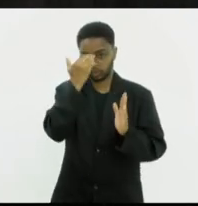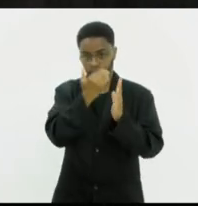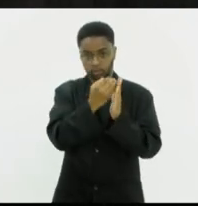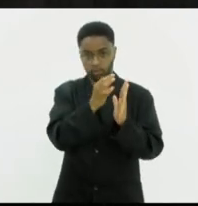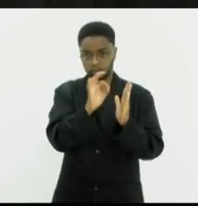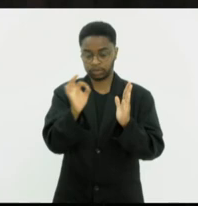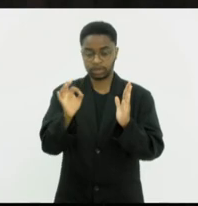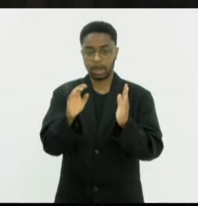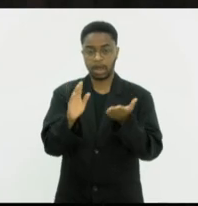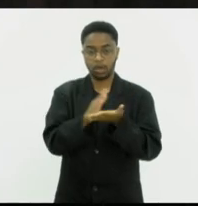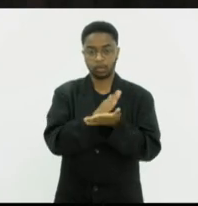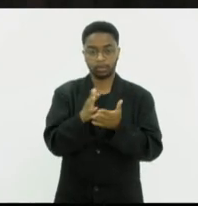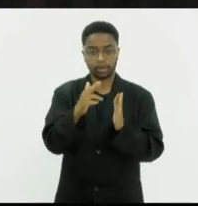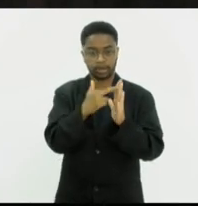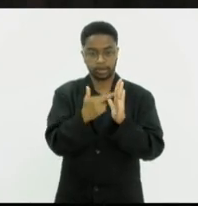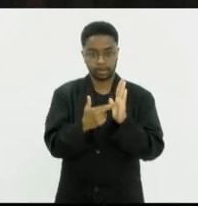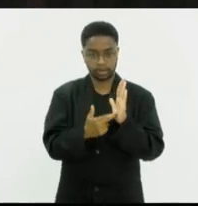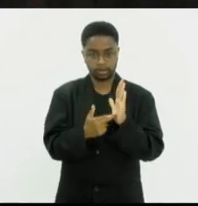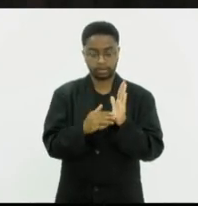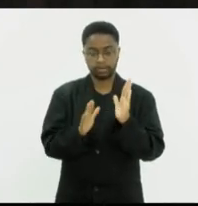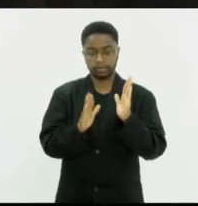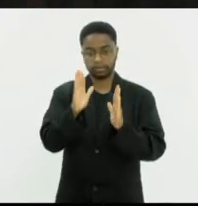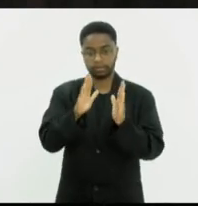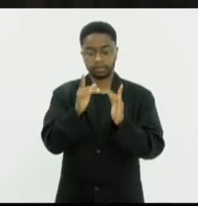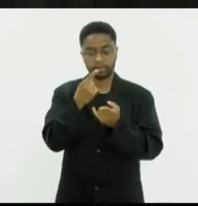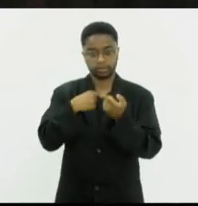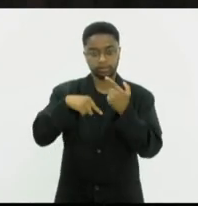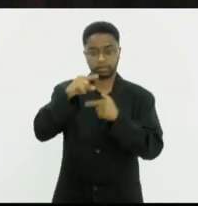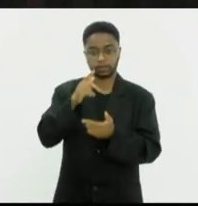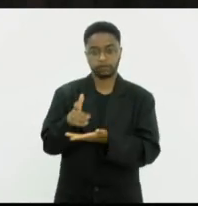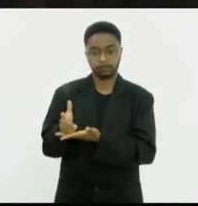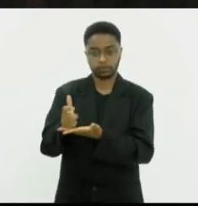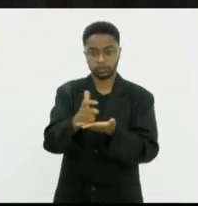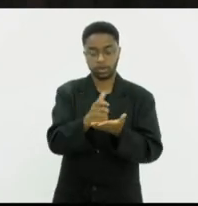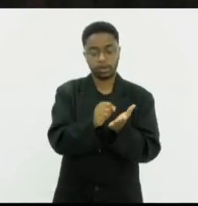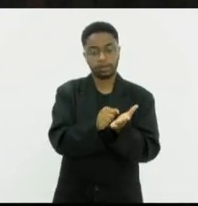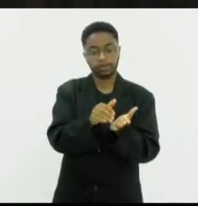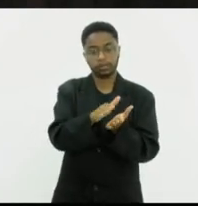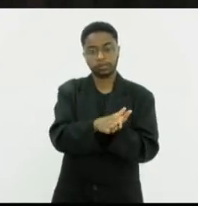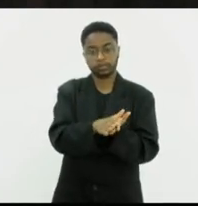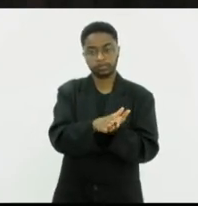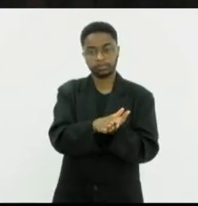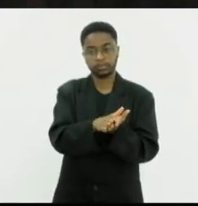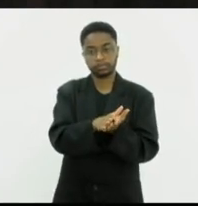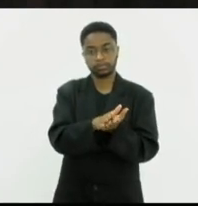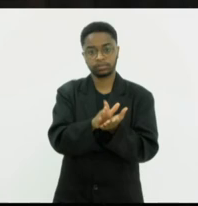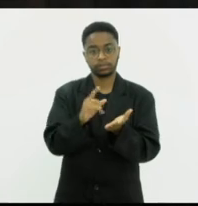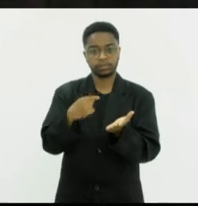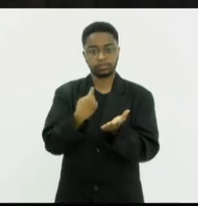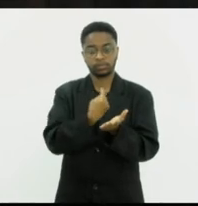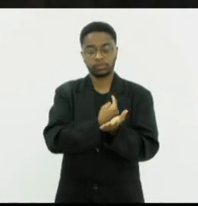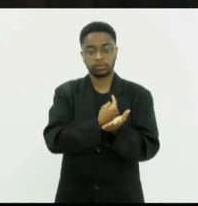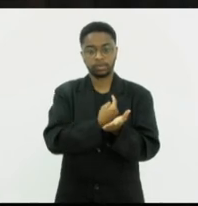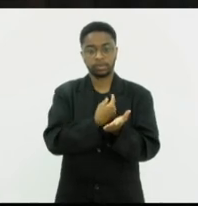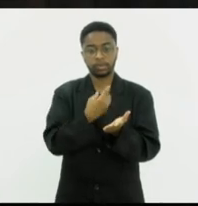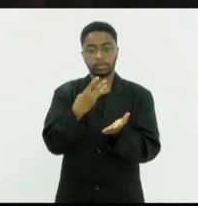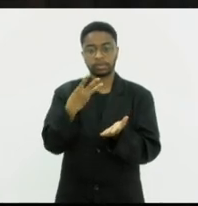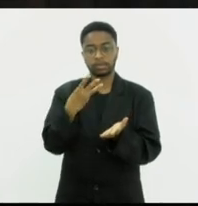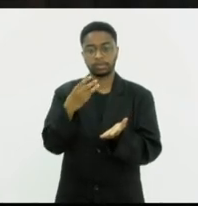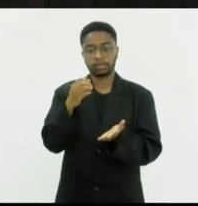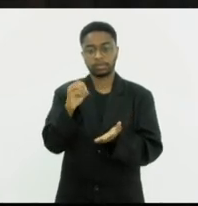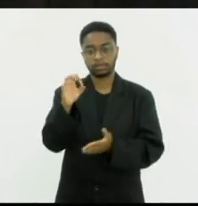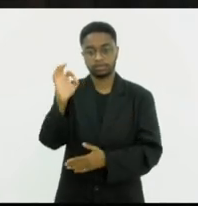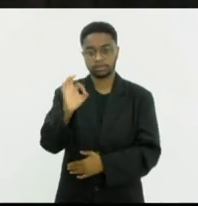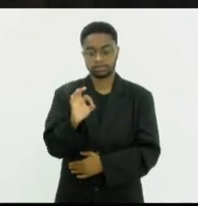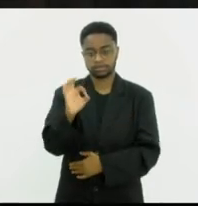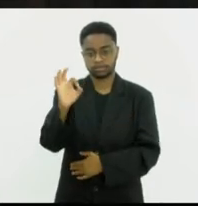regime de recuperação fiscal, multou o Estado em algo como fosse uma ordem de grandeza de 30 pontos